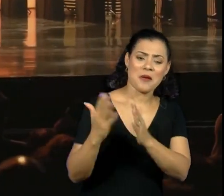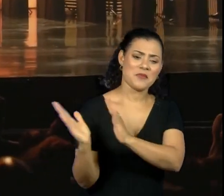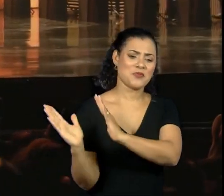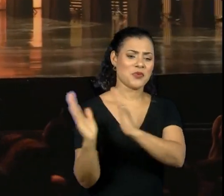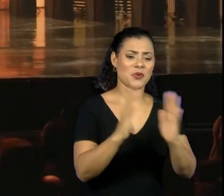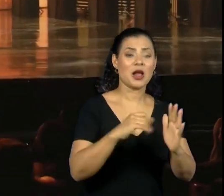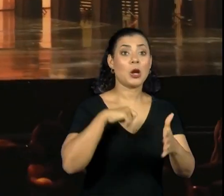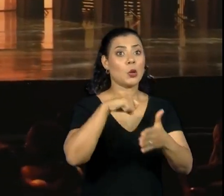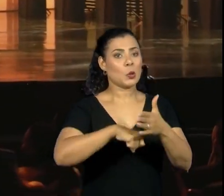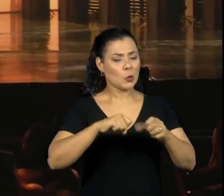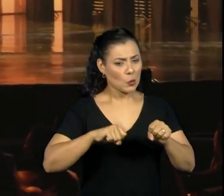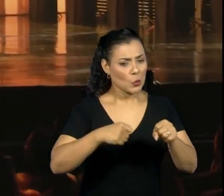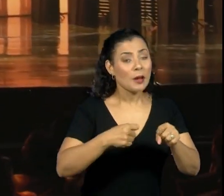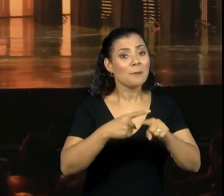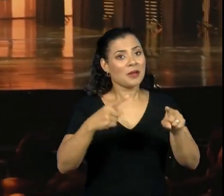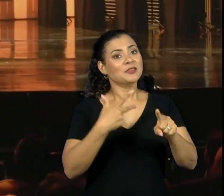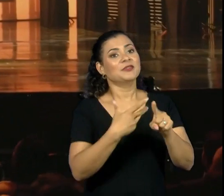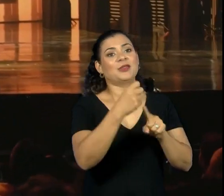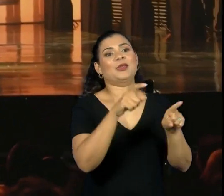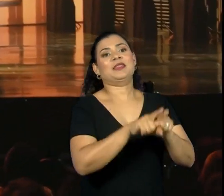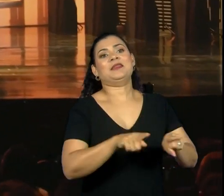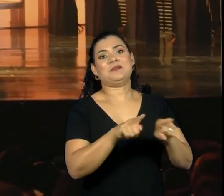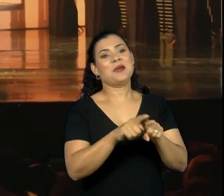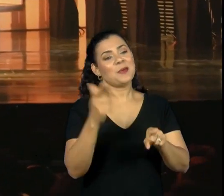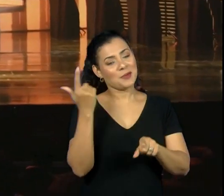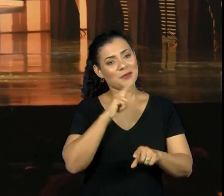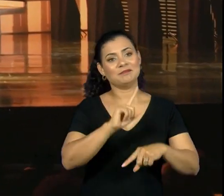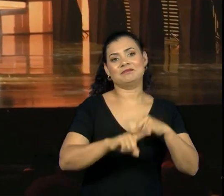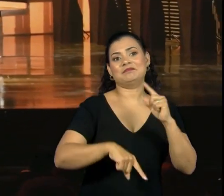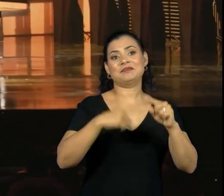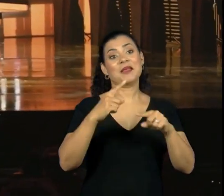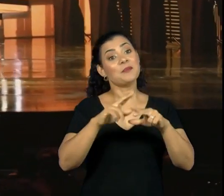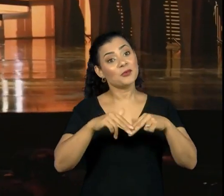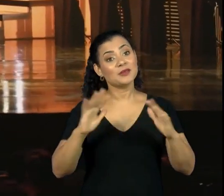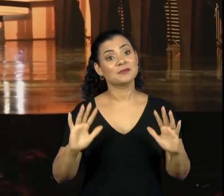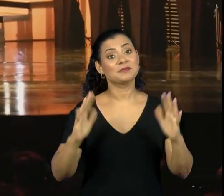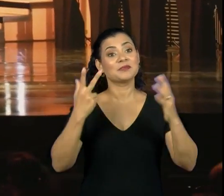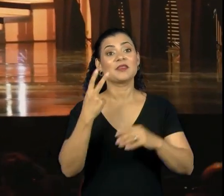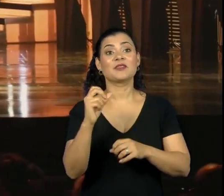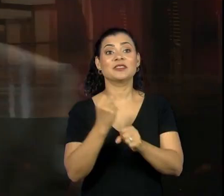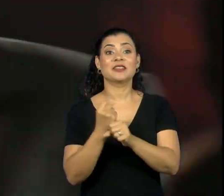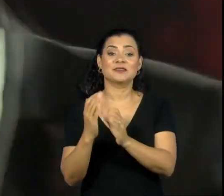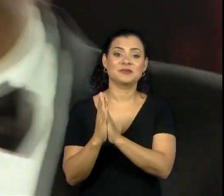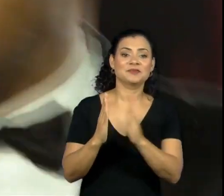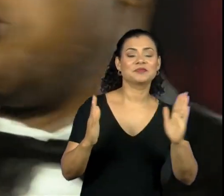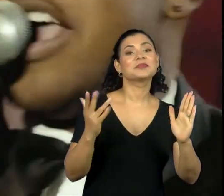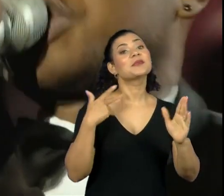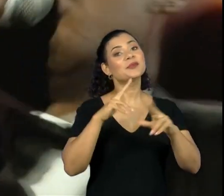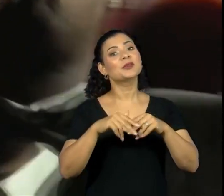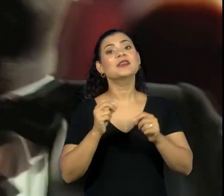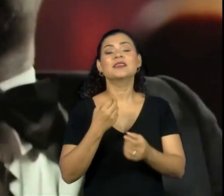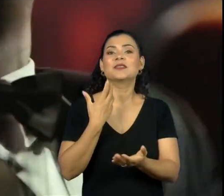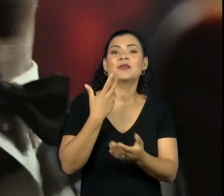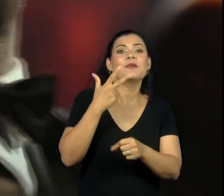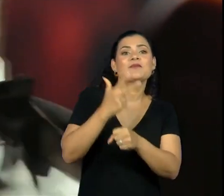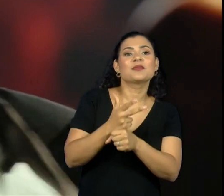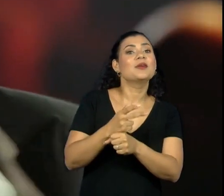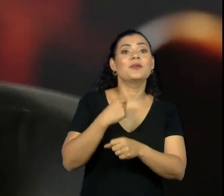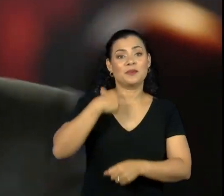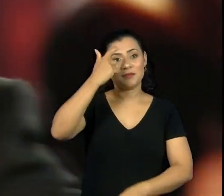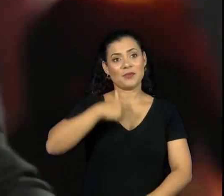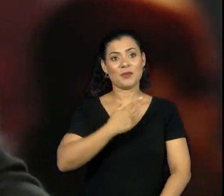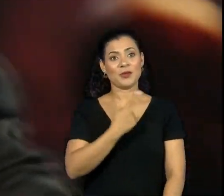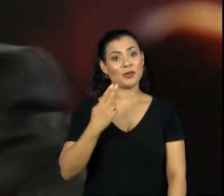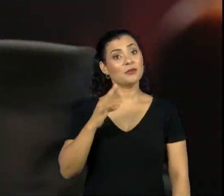luta, mas muitas vitórias. E para comemorar esses 20 anos, eu resolvi gravar esse álbum chamado Meu Nome é Thiago André. Meu